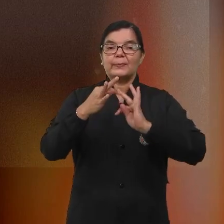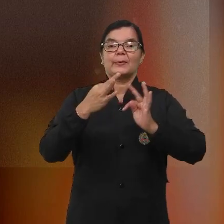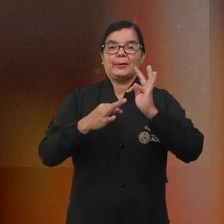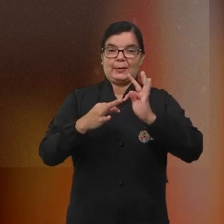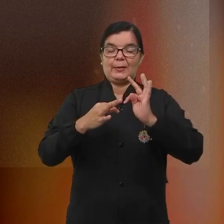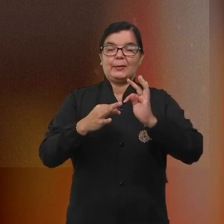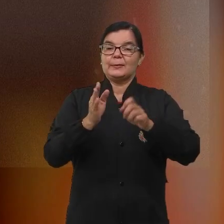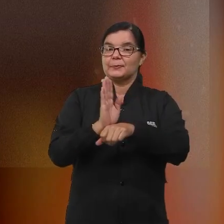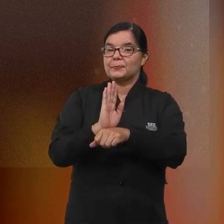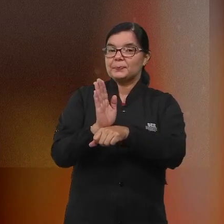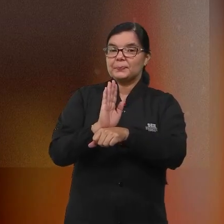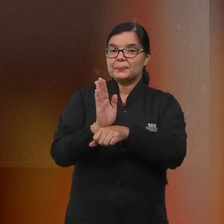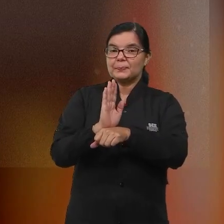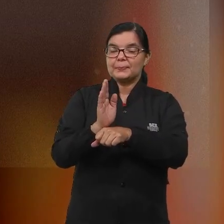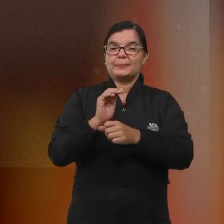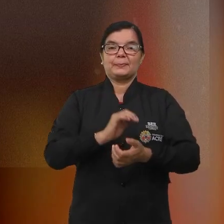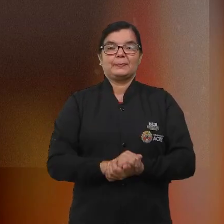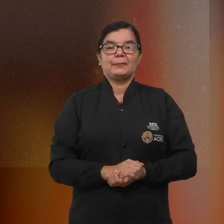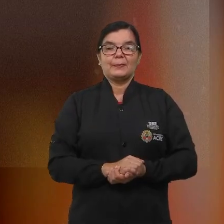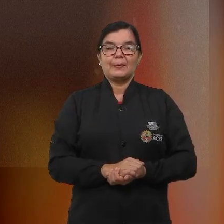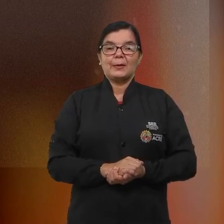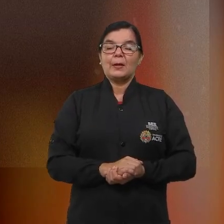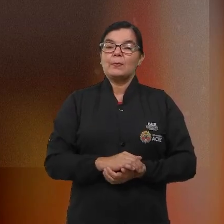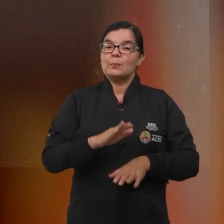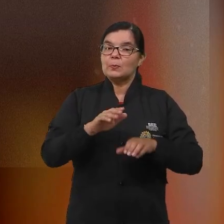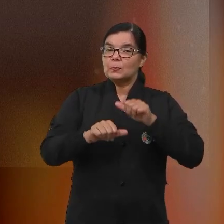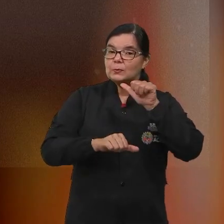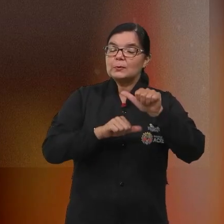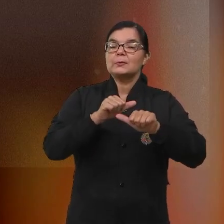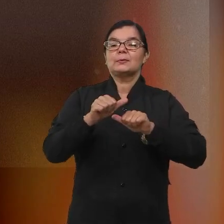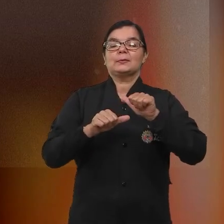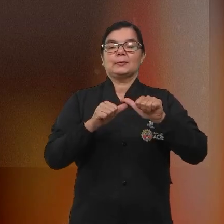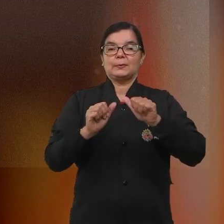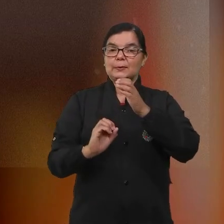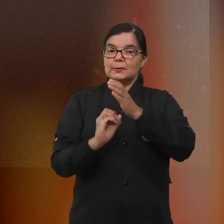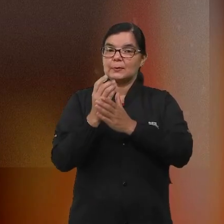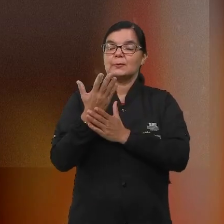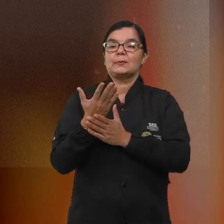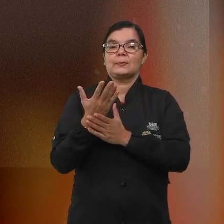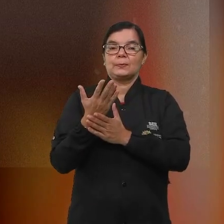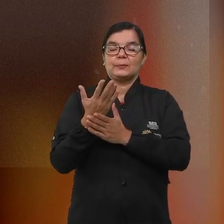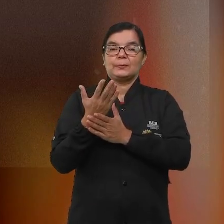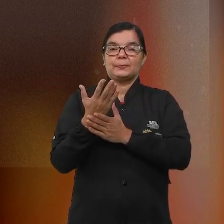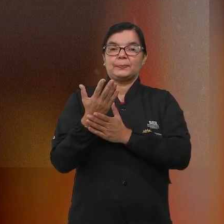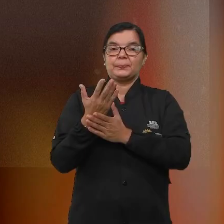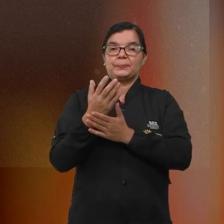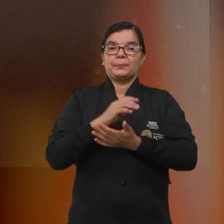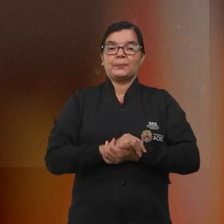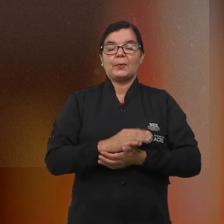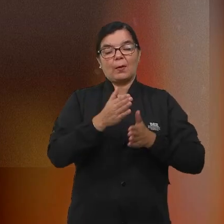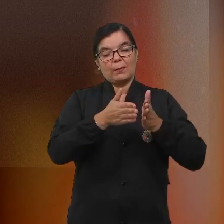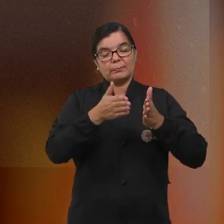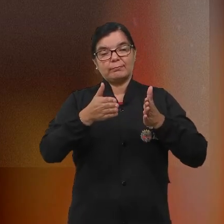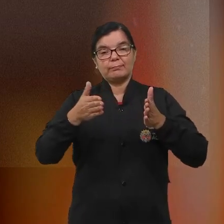e cinematográfica. Então, muitas mudanças aconteceram